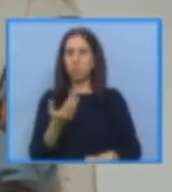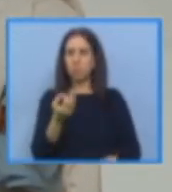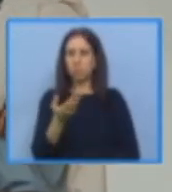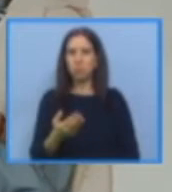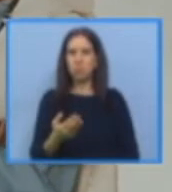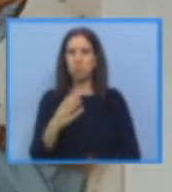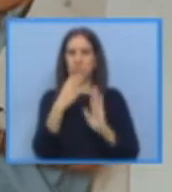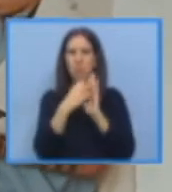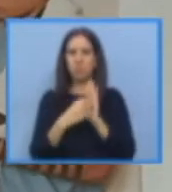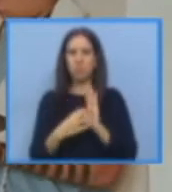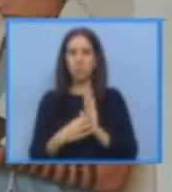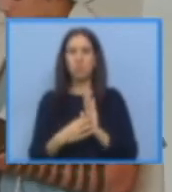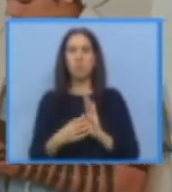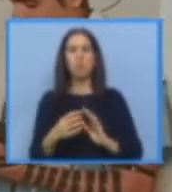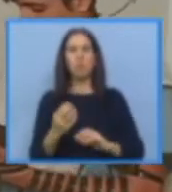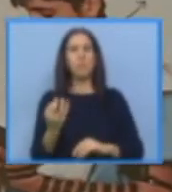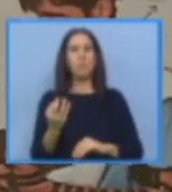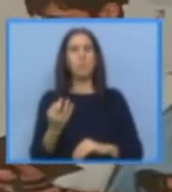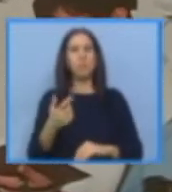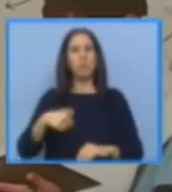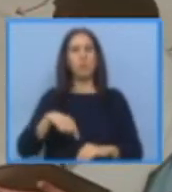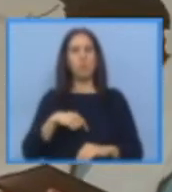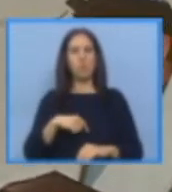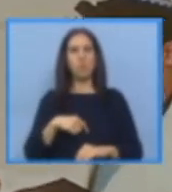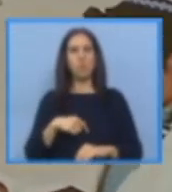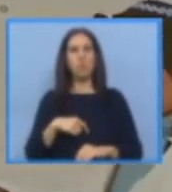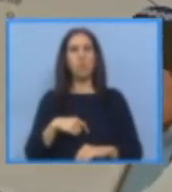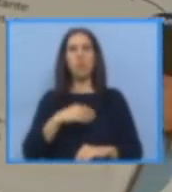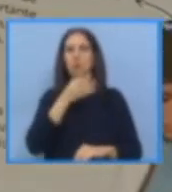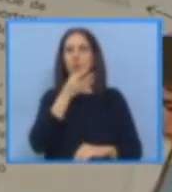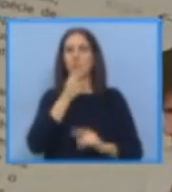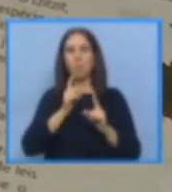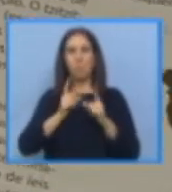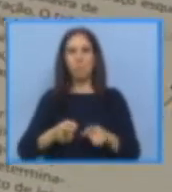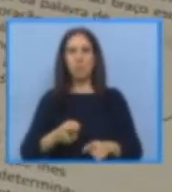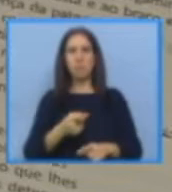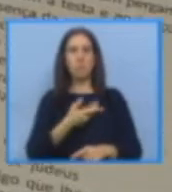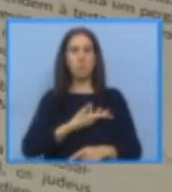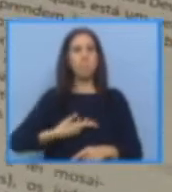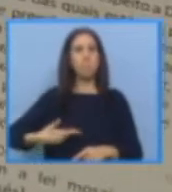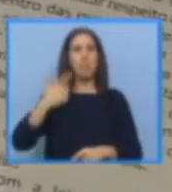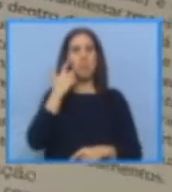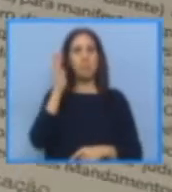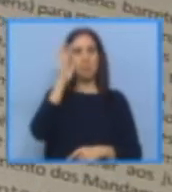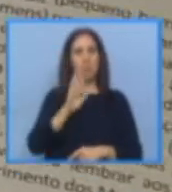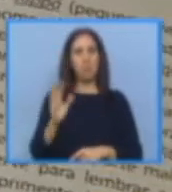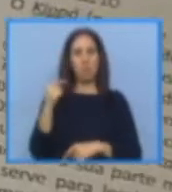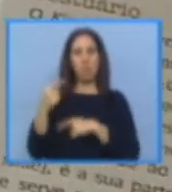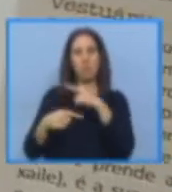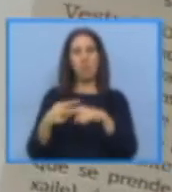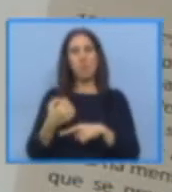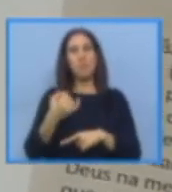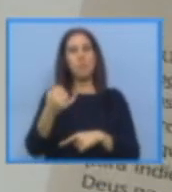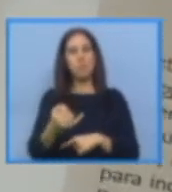assim. Neste caso, nós começamos por abordar as tradições orientais e depois entramos dentro das